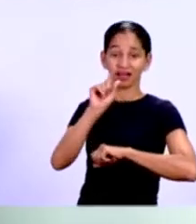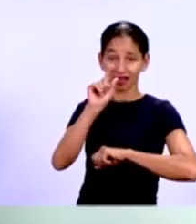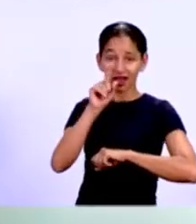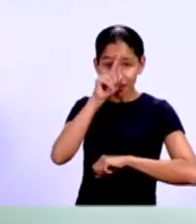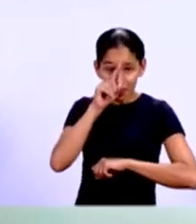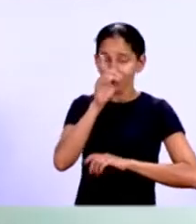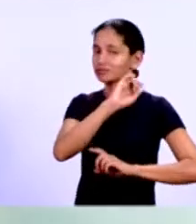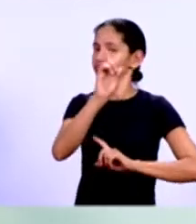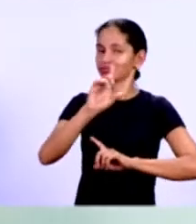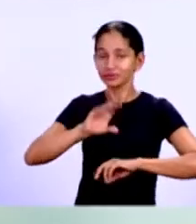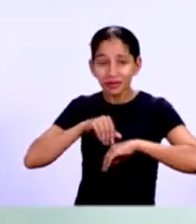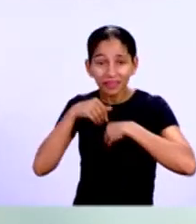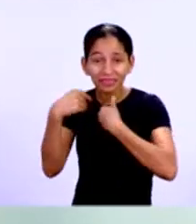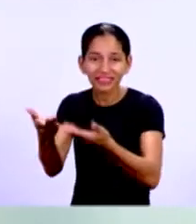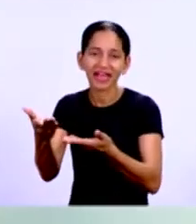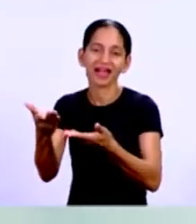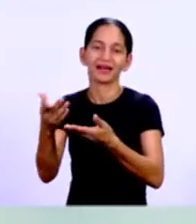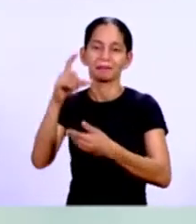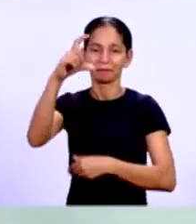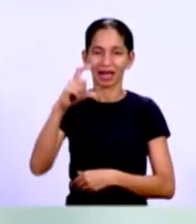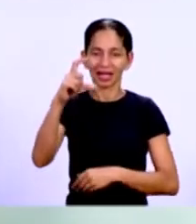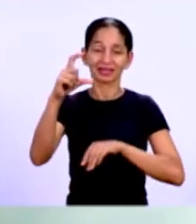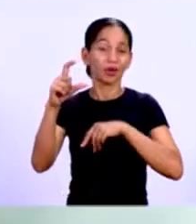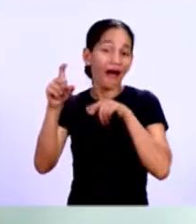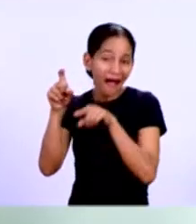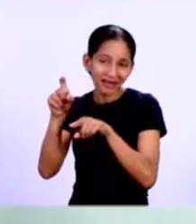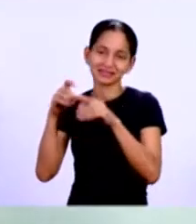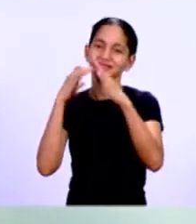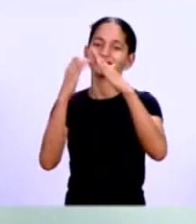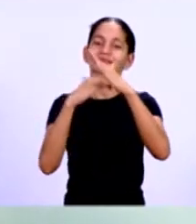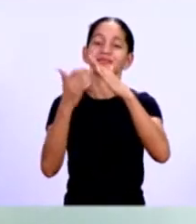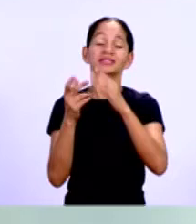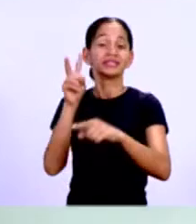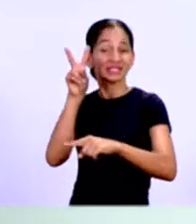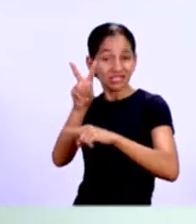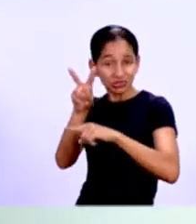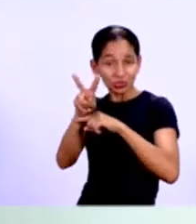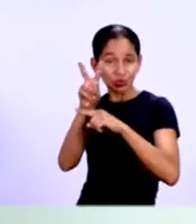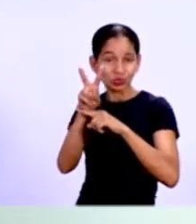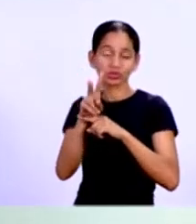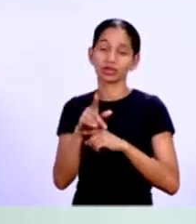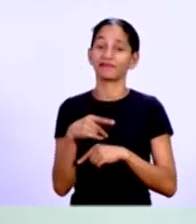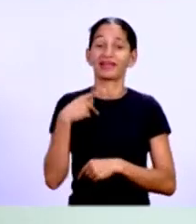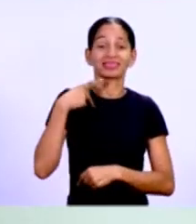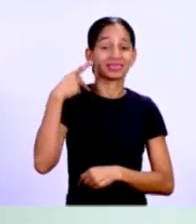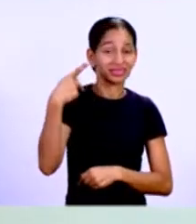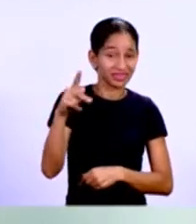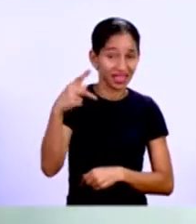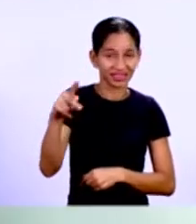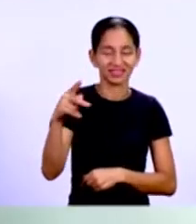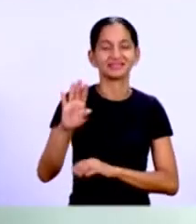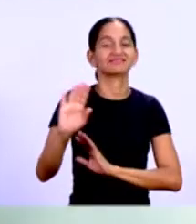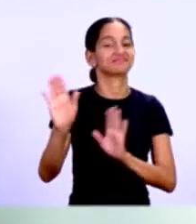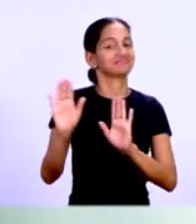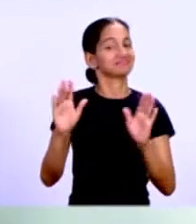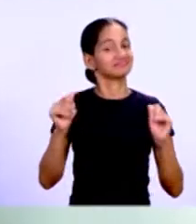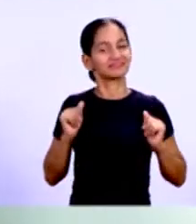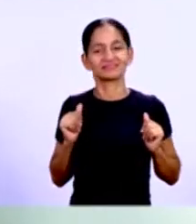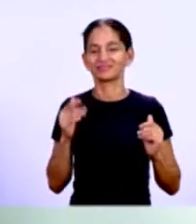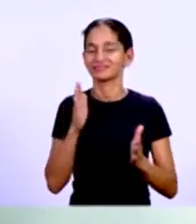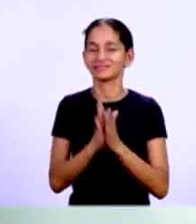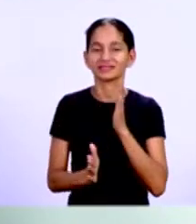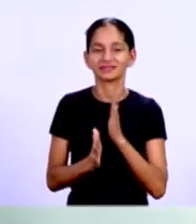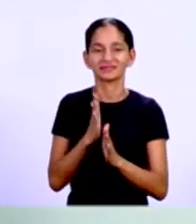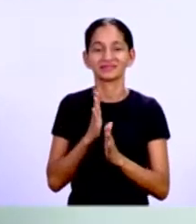faz uma análise de cadastro e oferece o crédito ela mesma, e ela vai tentar terceirizar esse risco para a empresa do cartão de